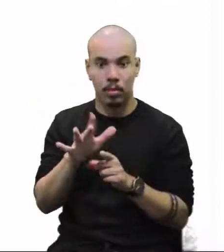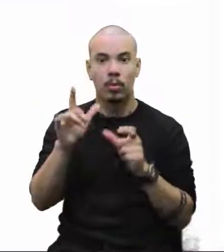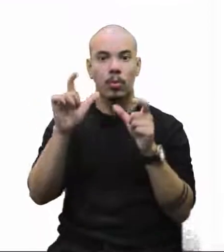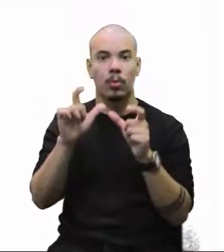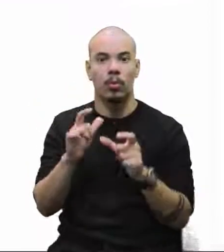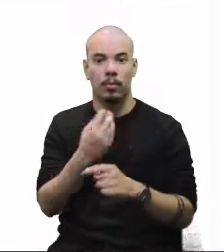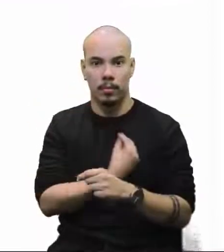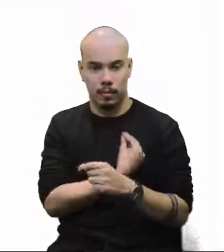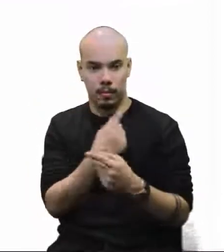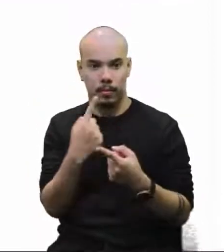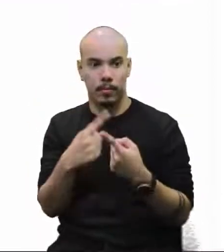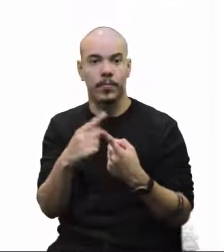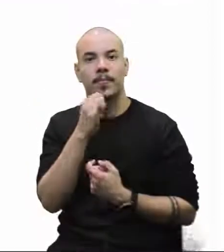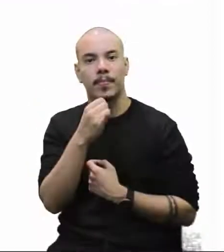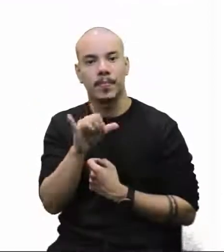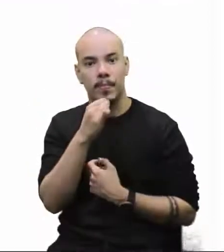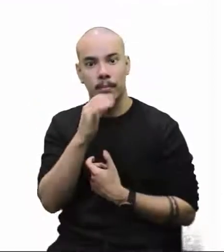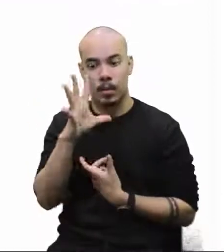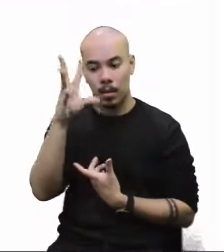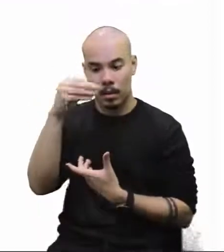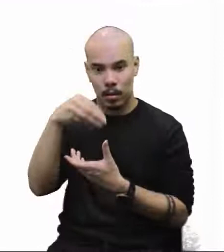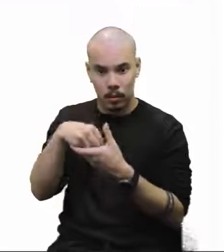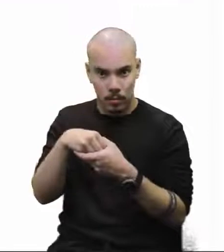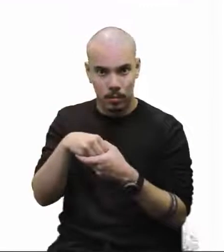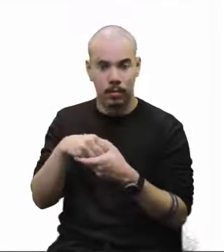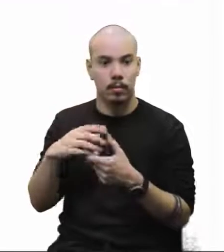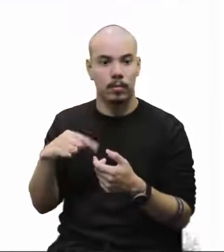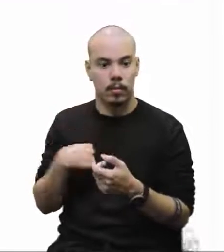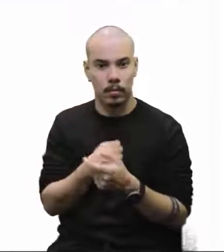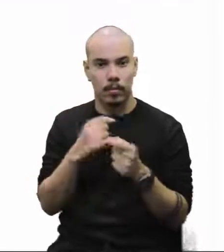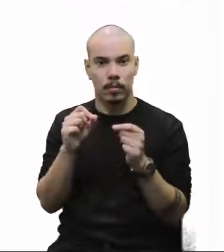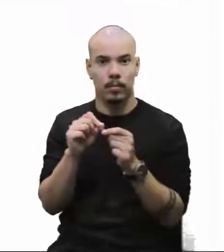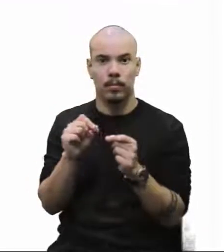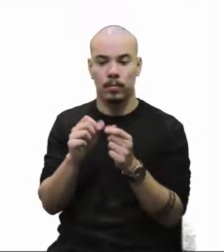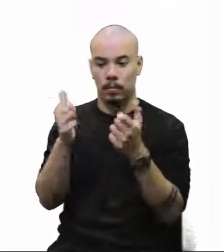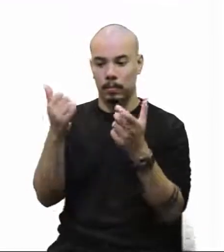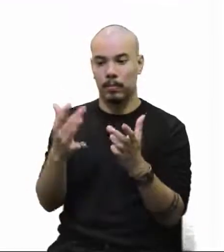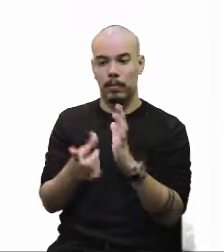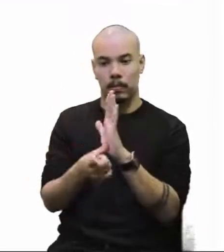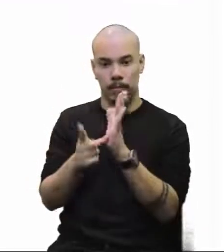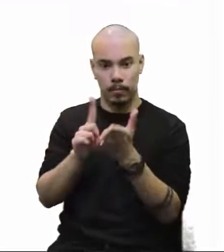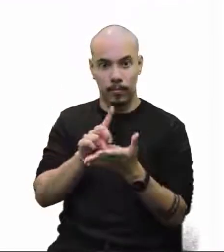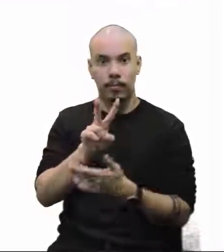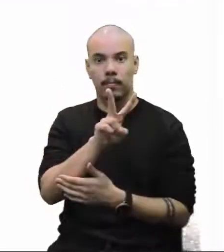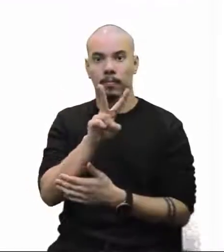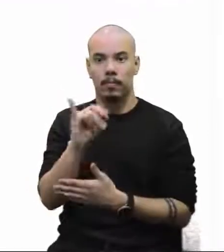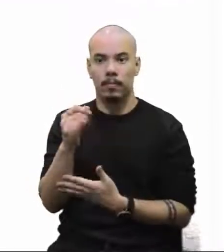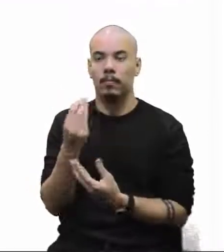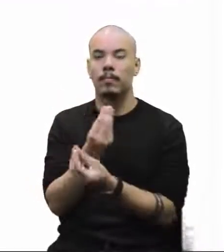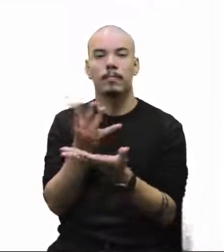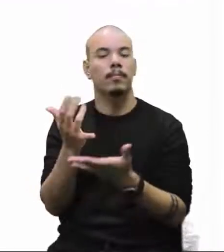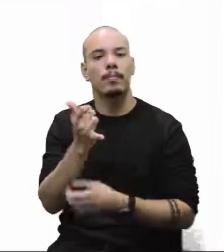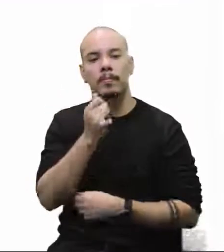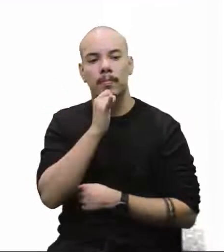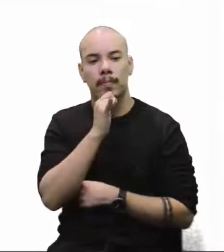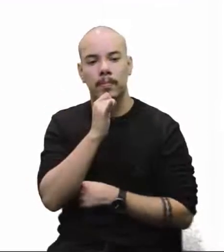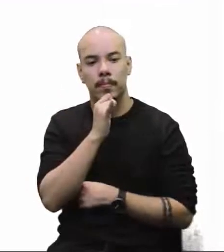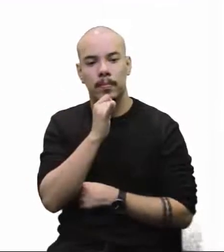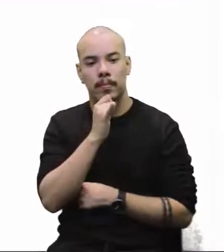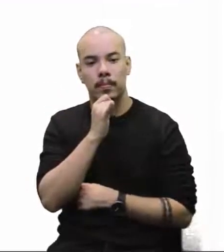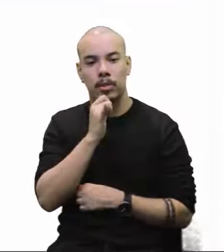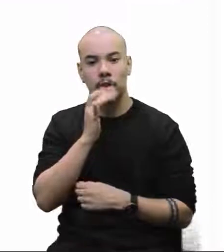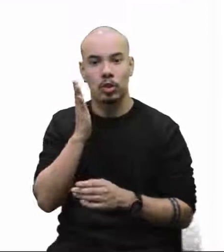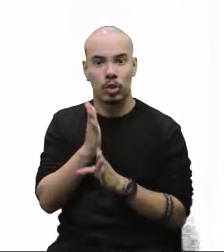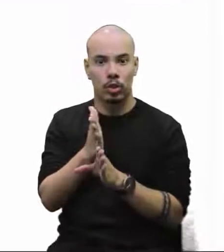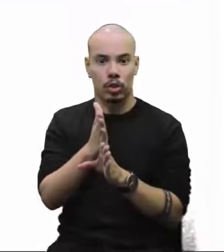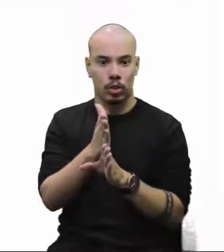aí as cargas elétricas que a corrente está passando, né, é que vão dar, por exemplo, essa